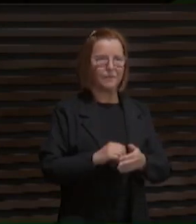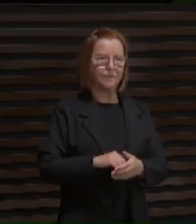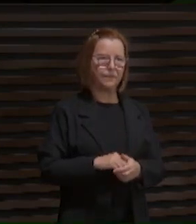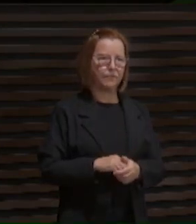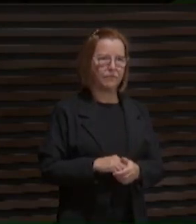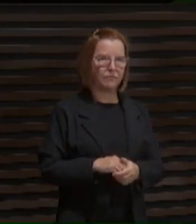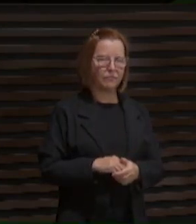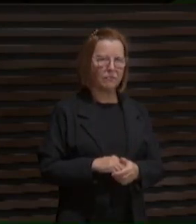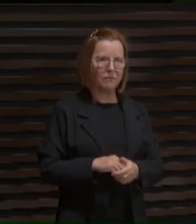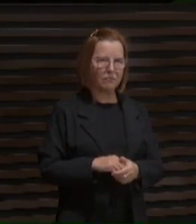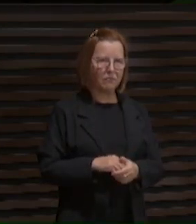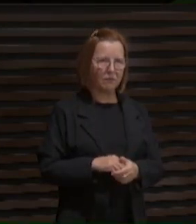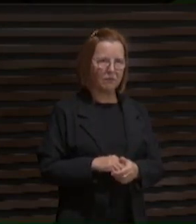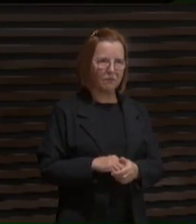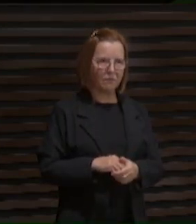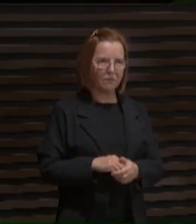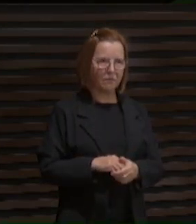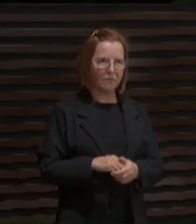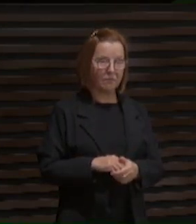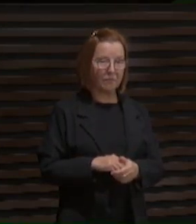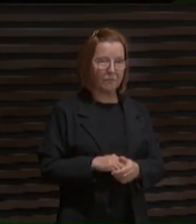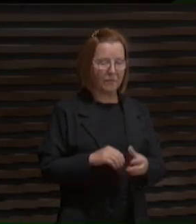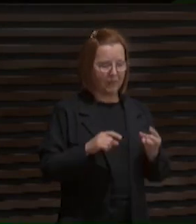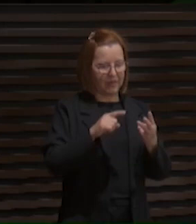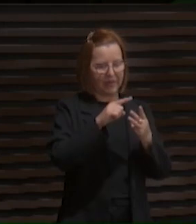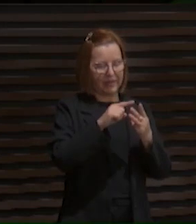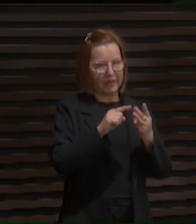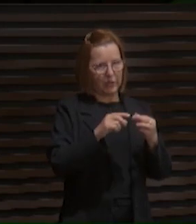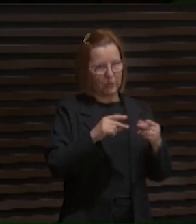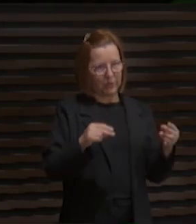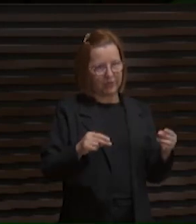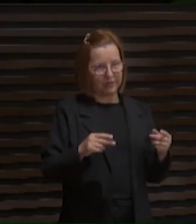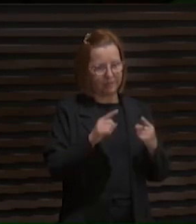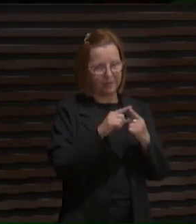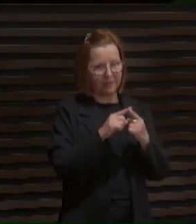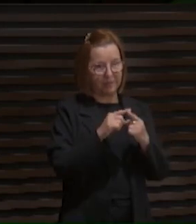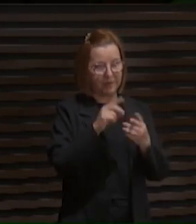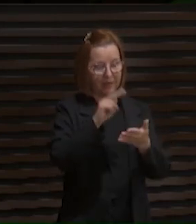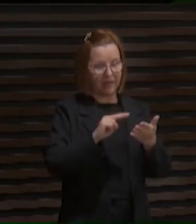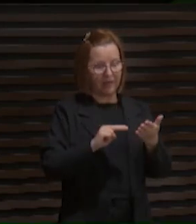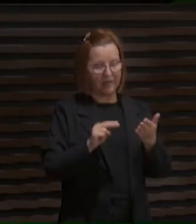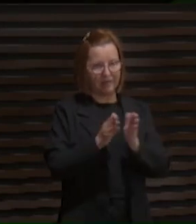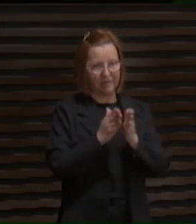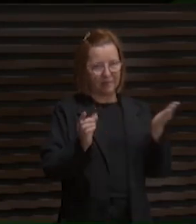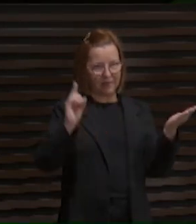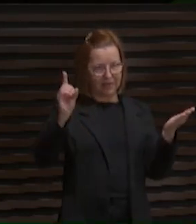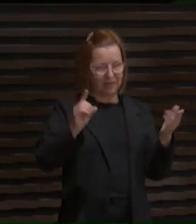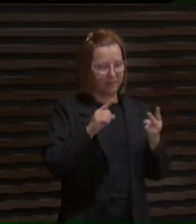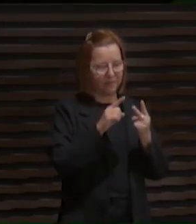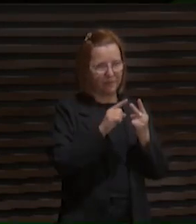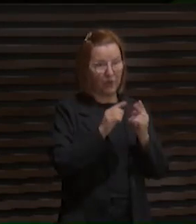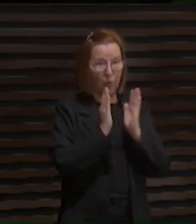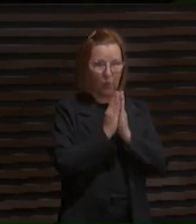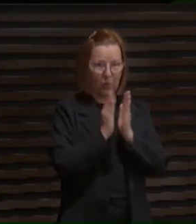Qual era? Ler a palavra, orar e ter comunhão com os irmãos. É meditar na